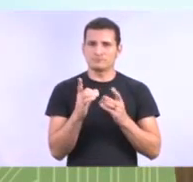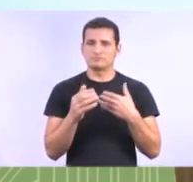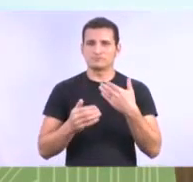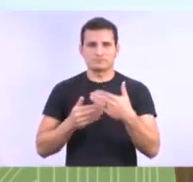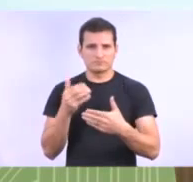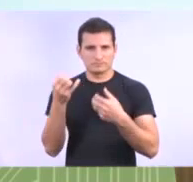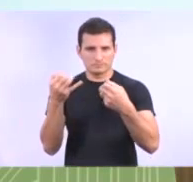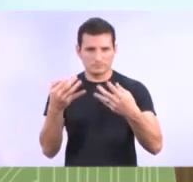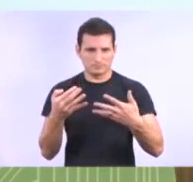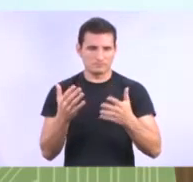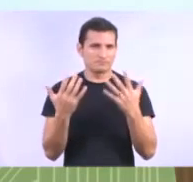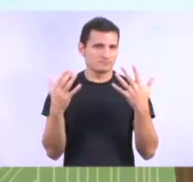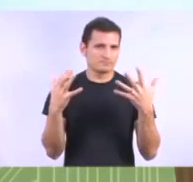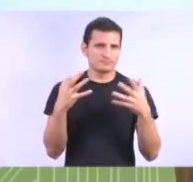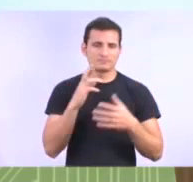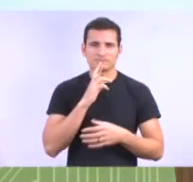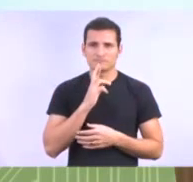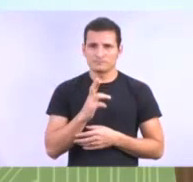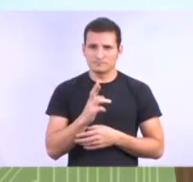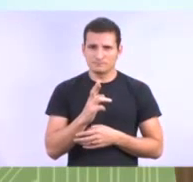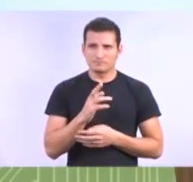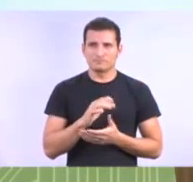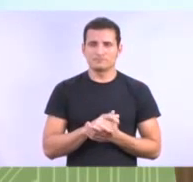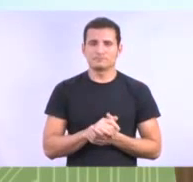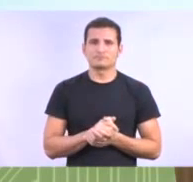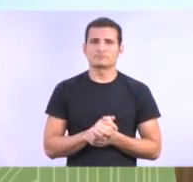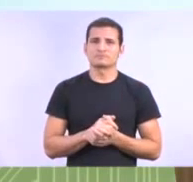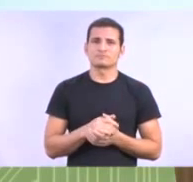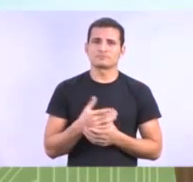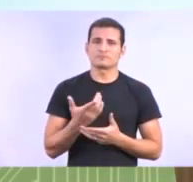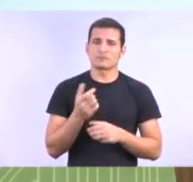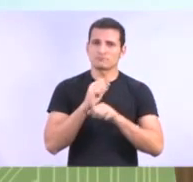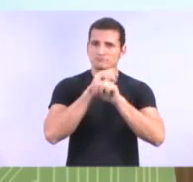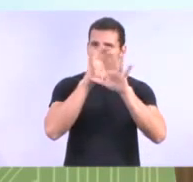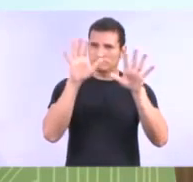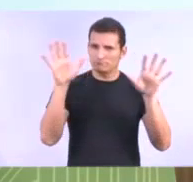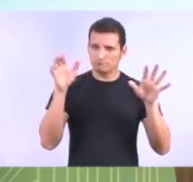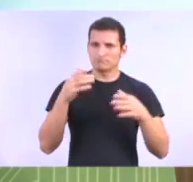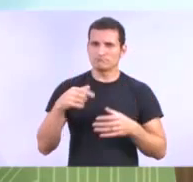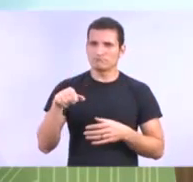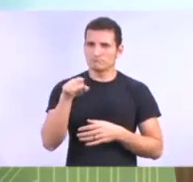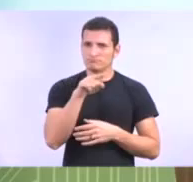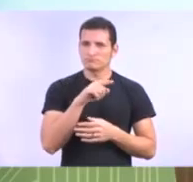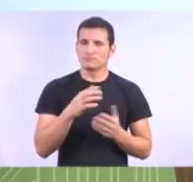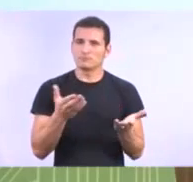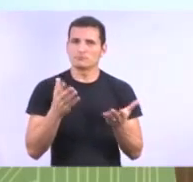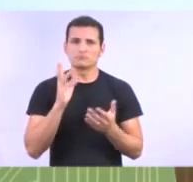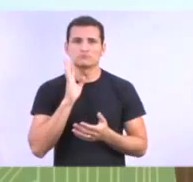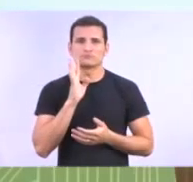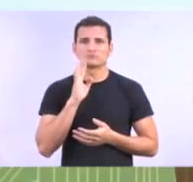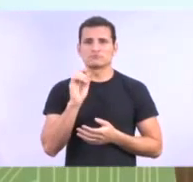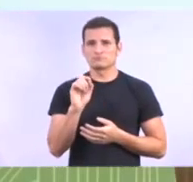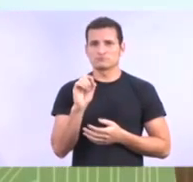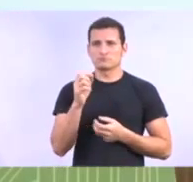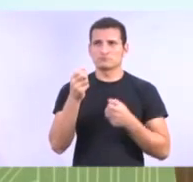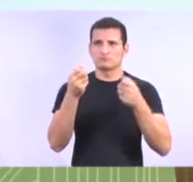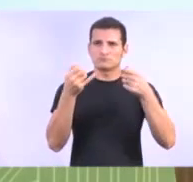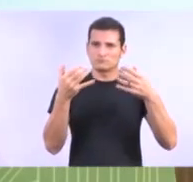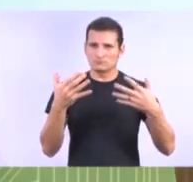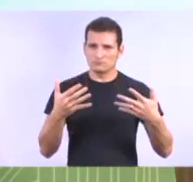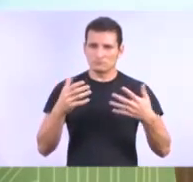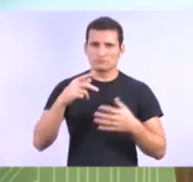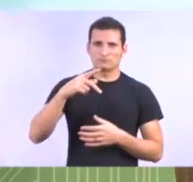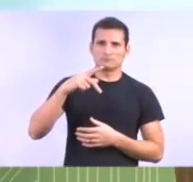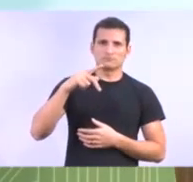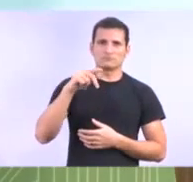pela resposta. Espero que a gente tenha esclarecido um pouquinho mais. E o legal também, vamos só falar um pouquinho mais de PAN,